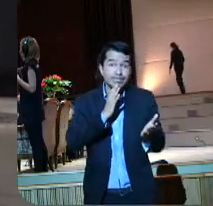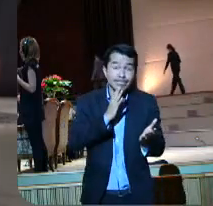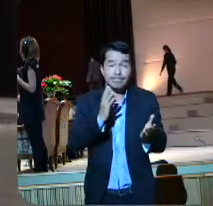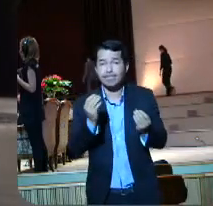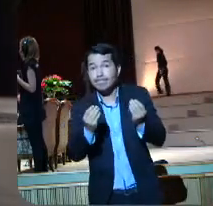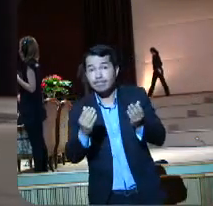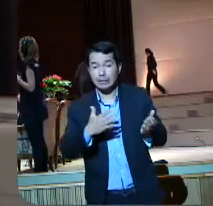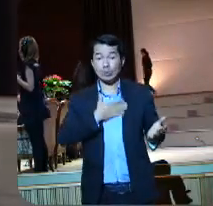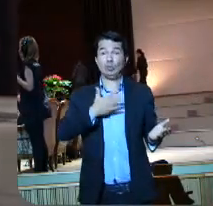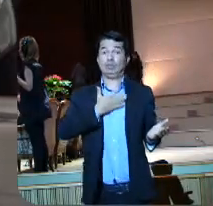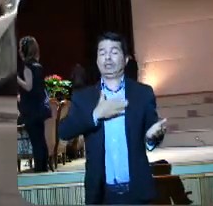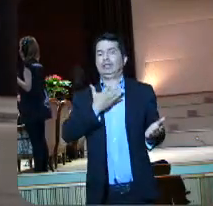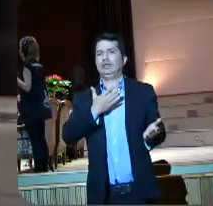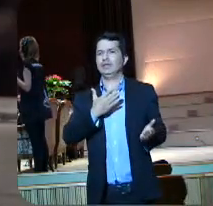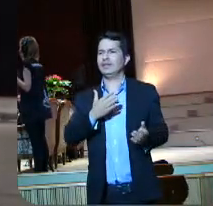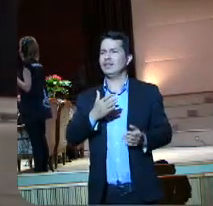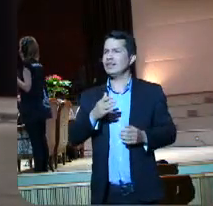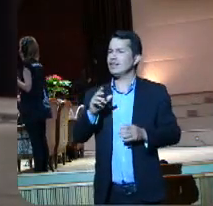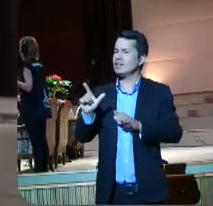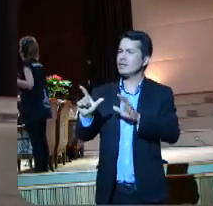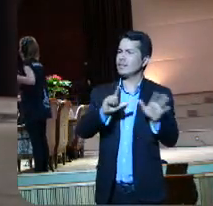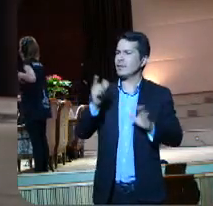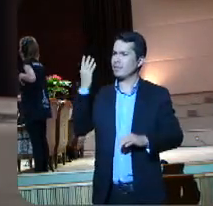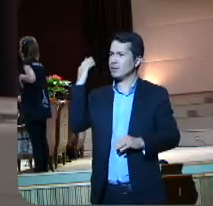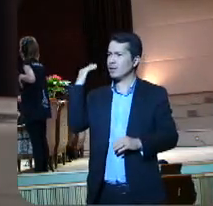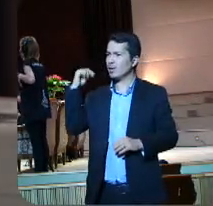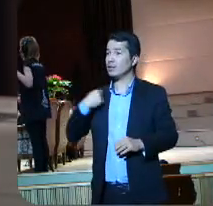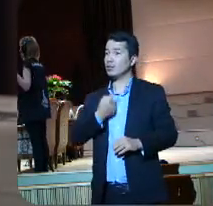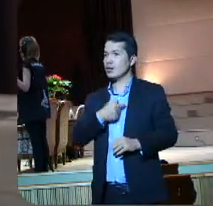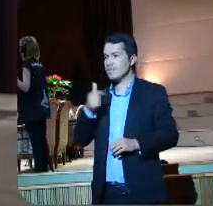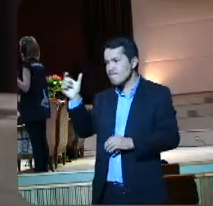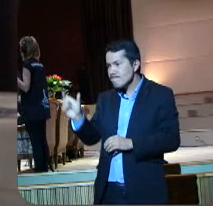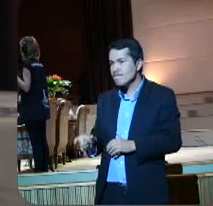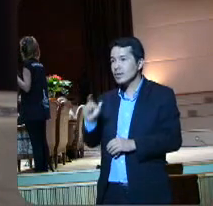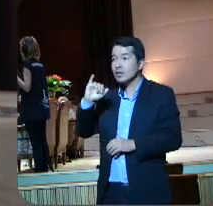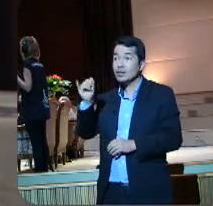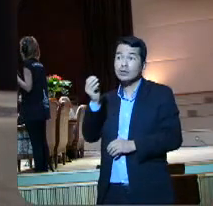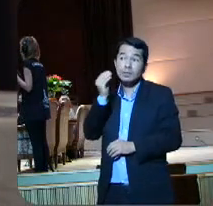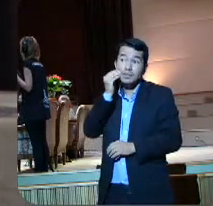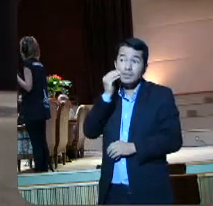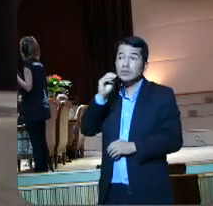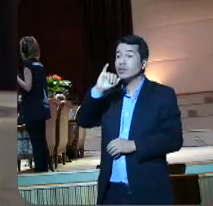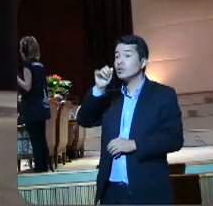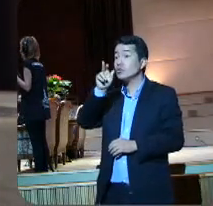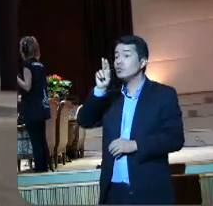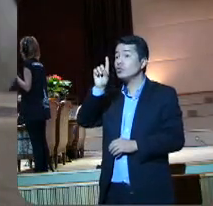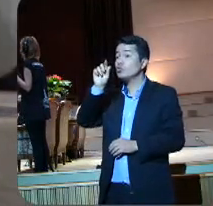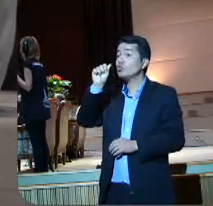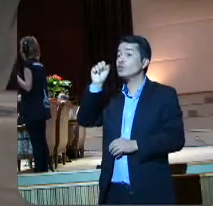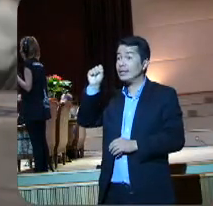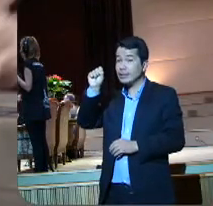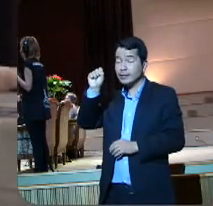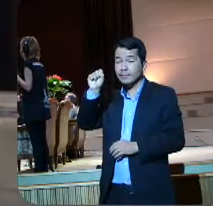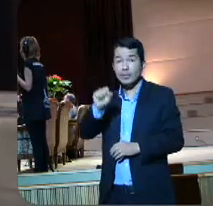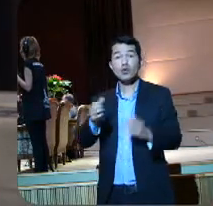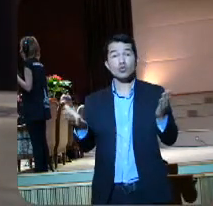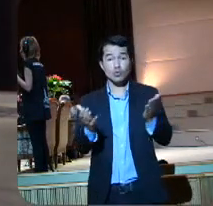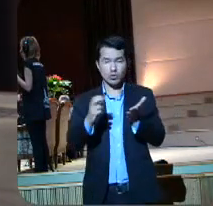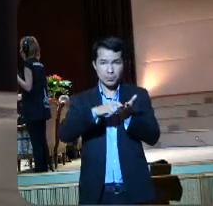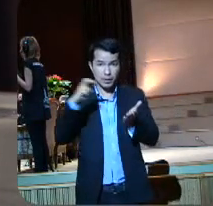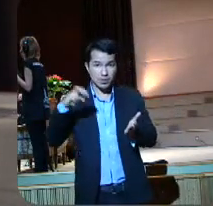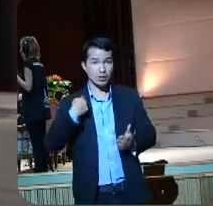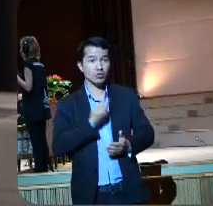passada vimos, né, sobre Judas, e hoje o meu foco maior foi sobre Pedro, a gente olhando essas revelações a todos